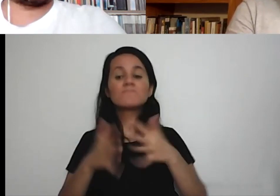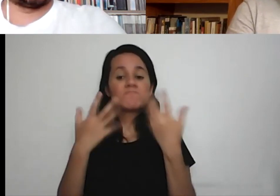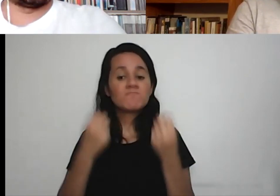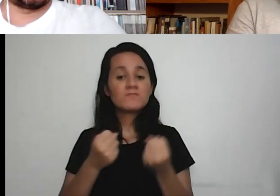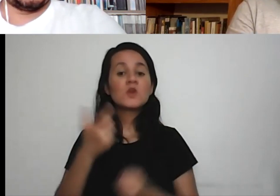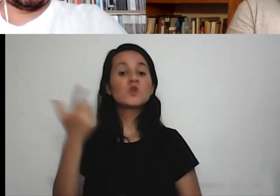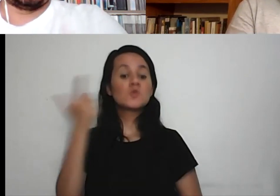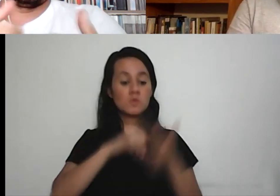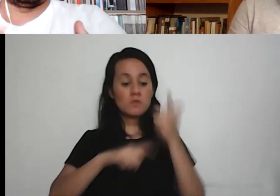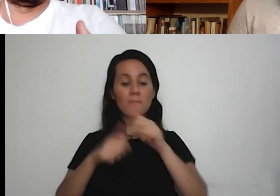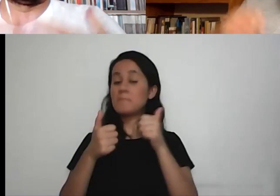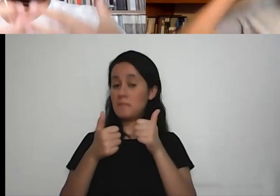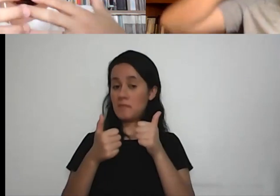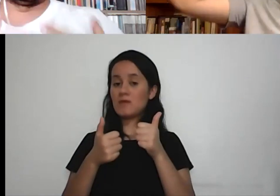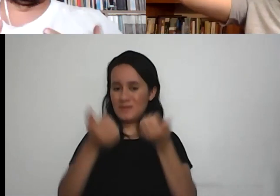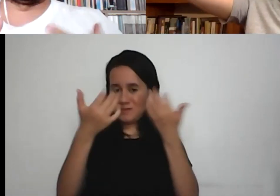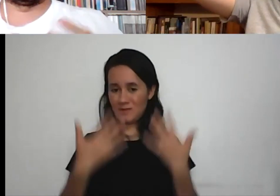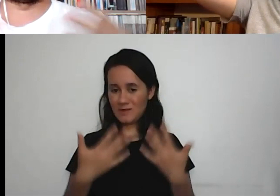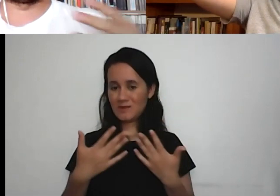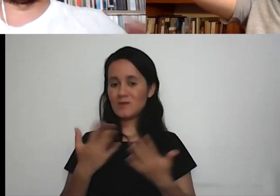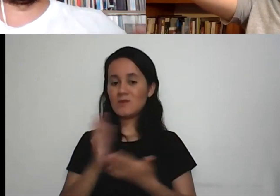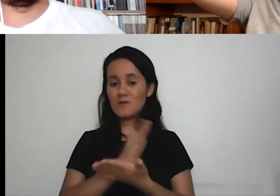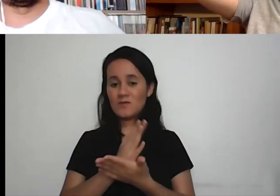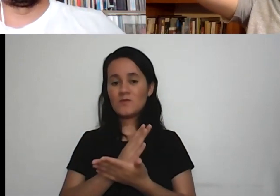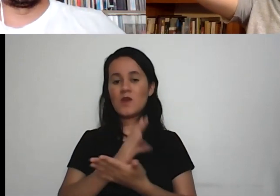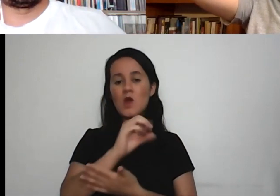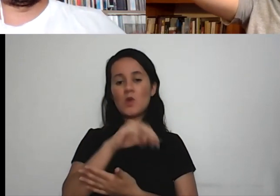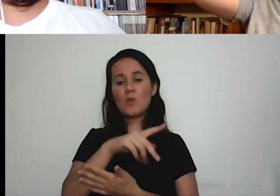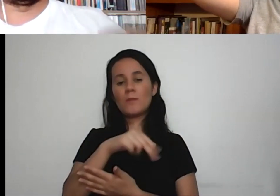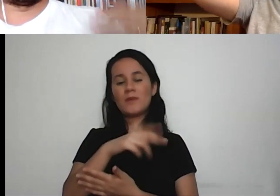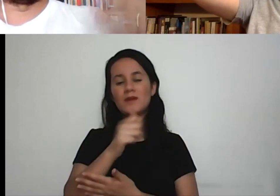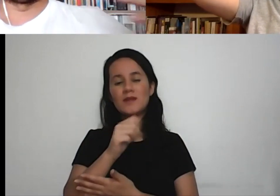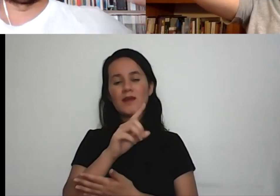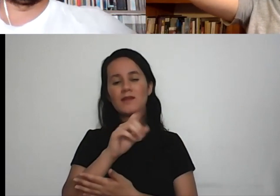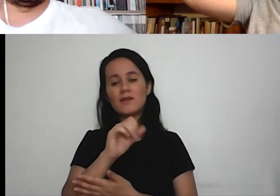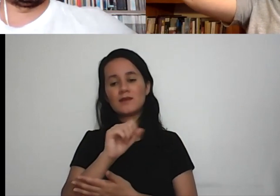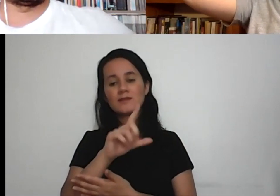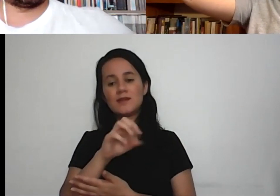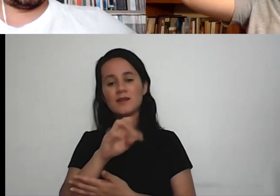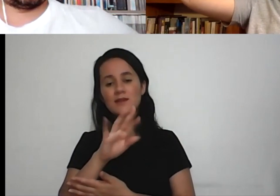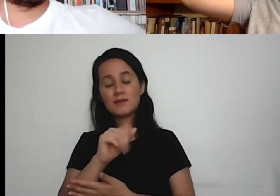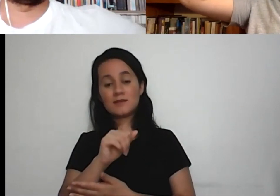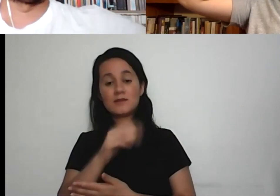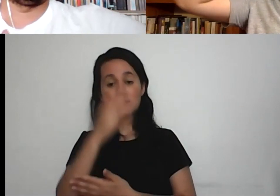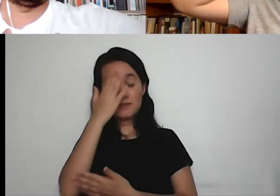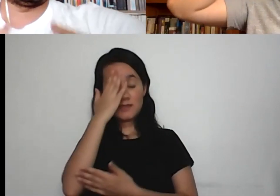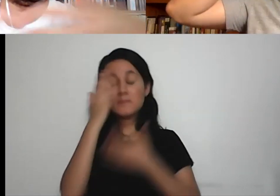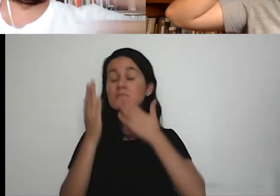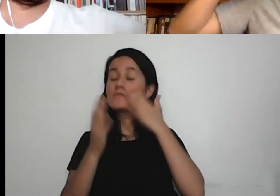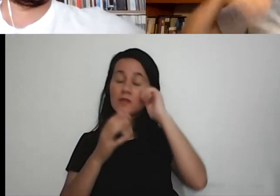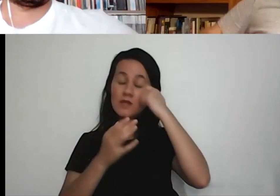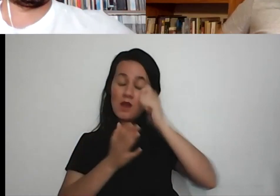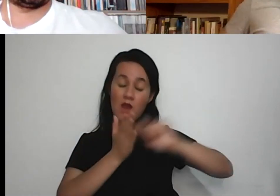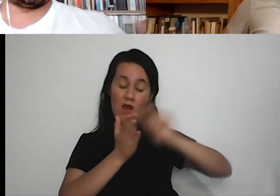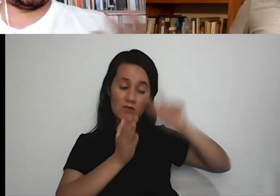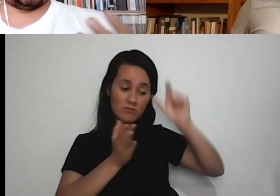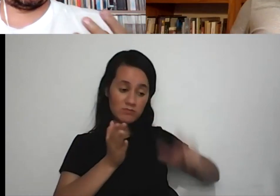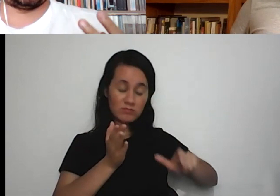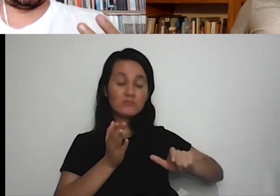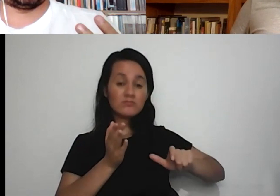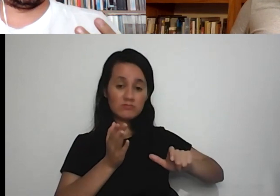se beneficiam. Como você falou, a Companhia das Letras percebeu que a autoria negra era uma coisa que